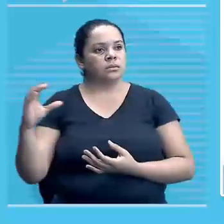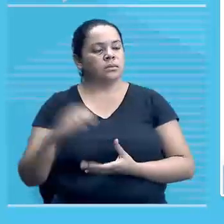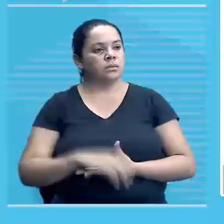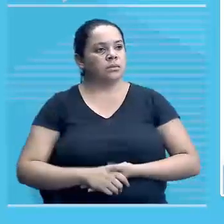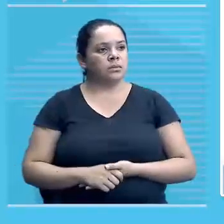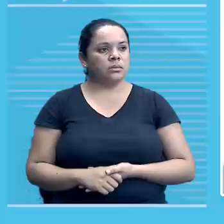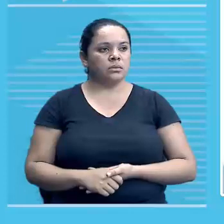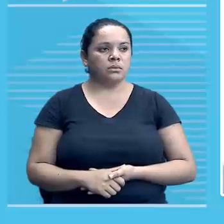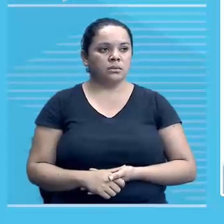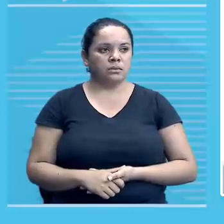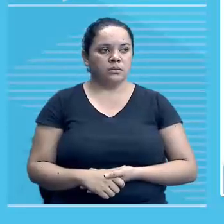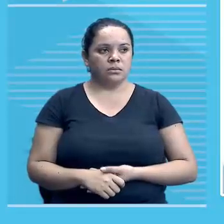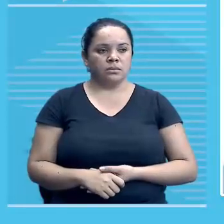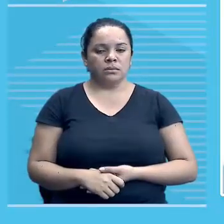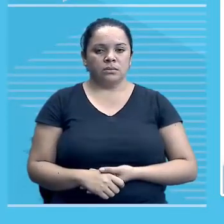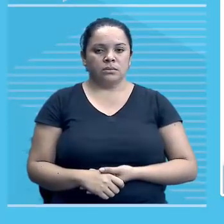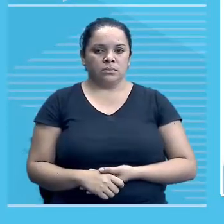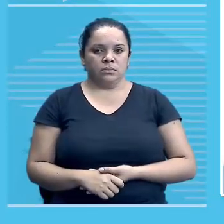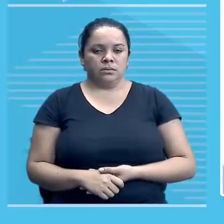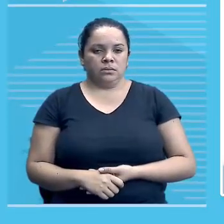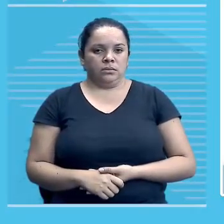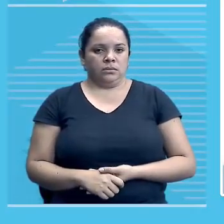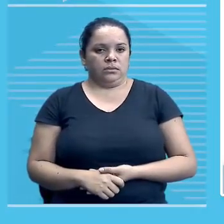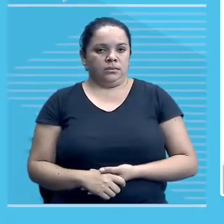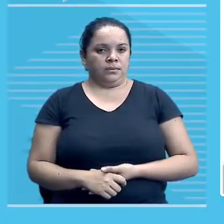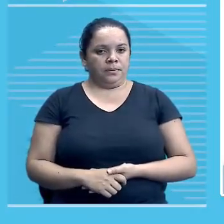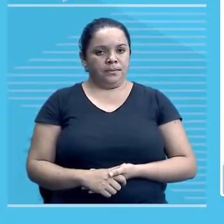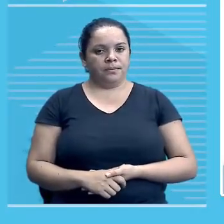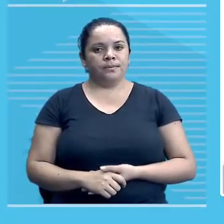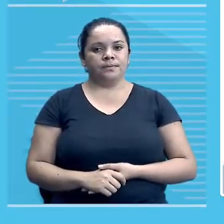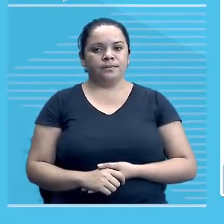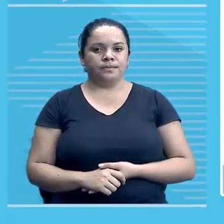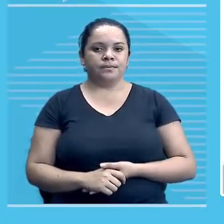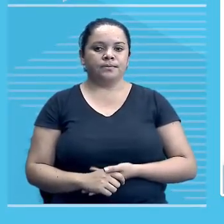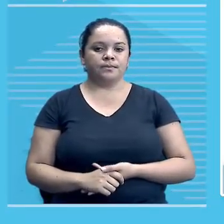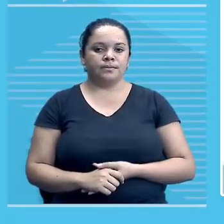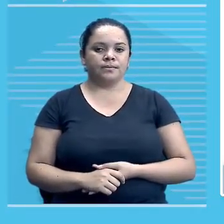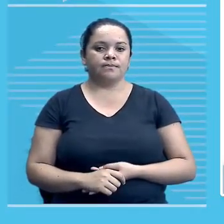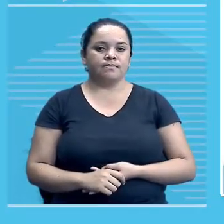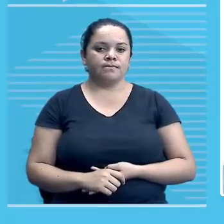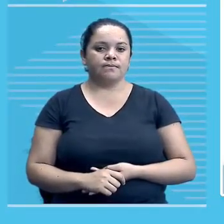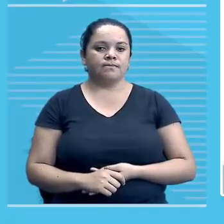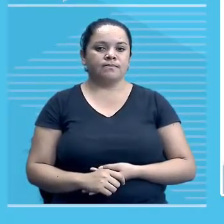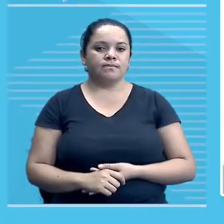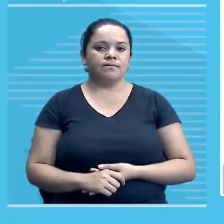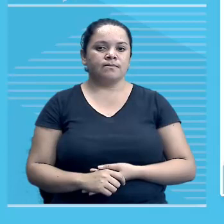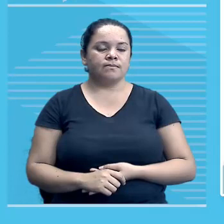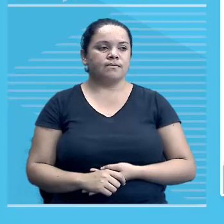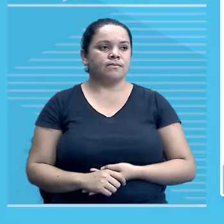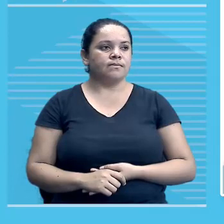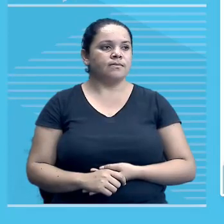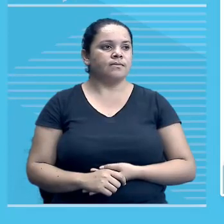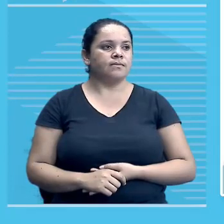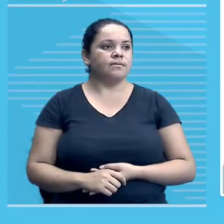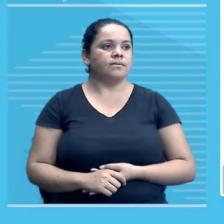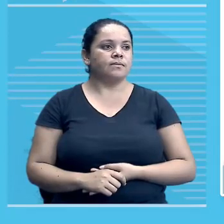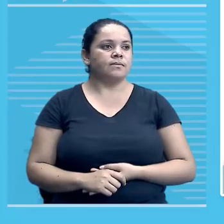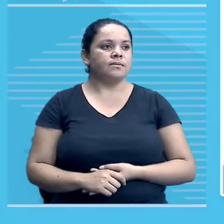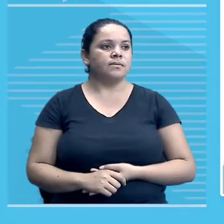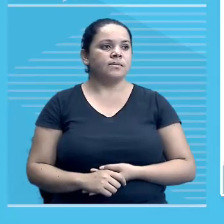quadrado, o B é o que multiplica o x e o C é o termo independente, né? Já está resolvendo muito bem,